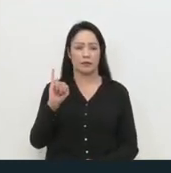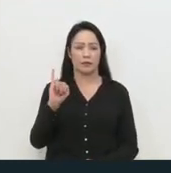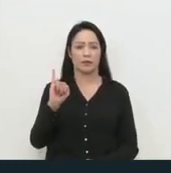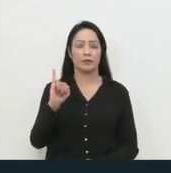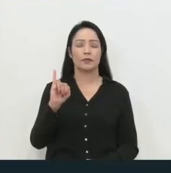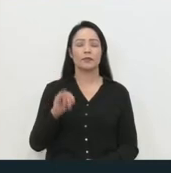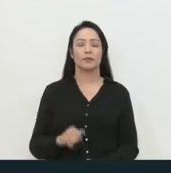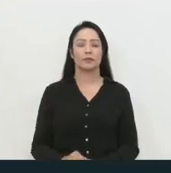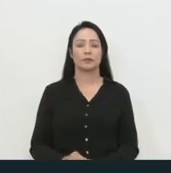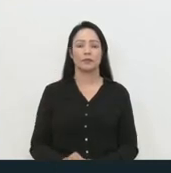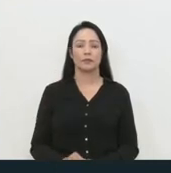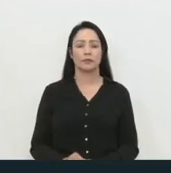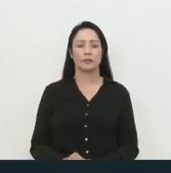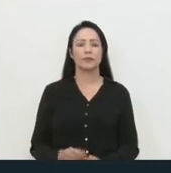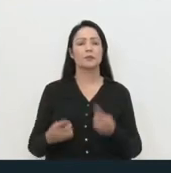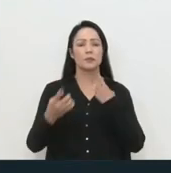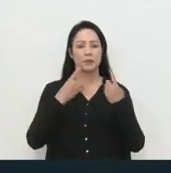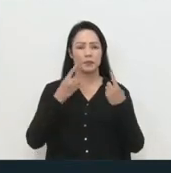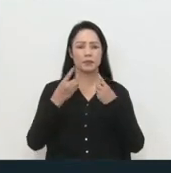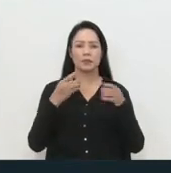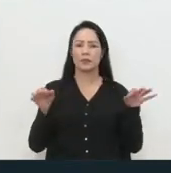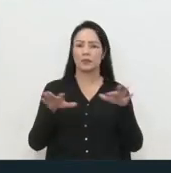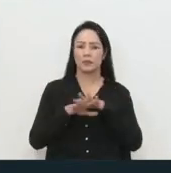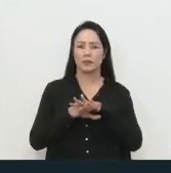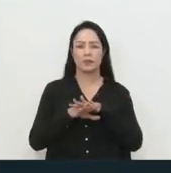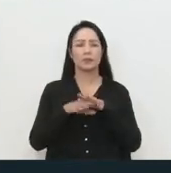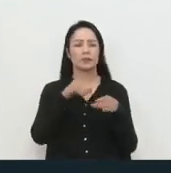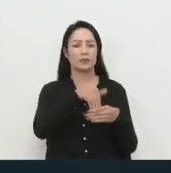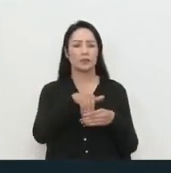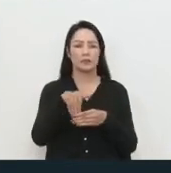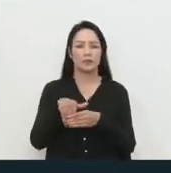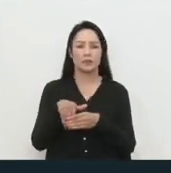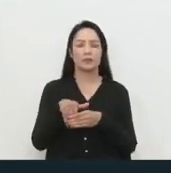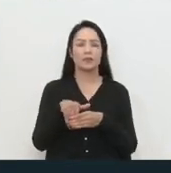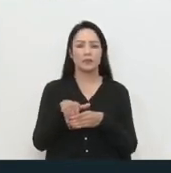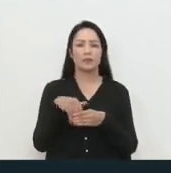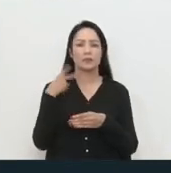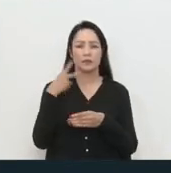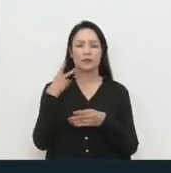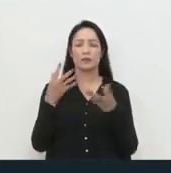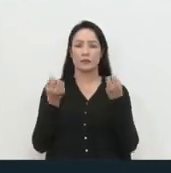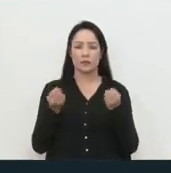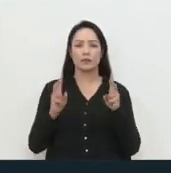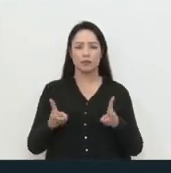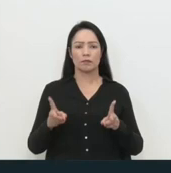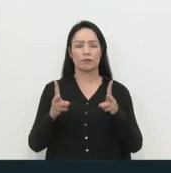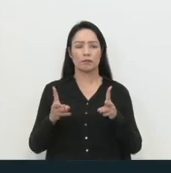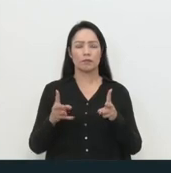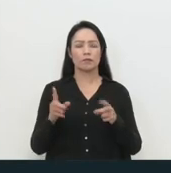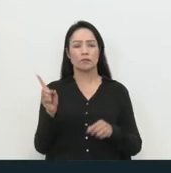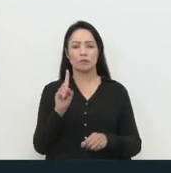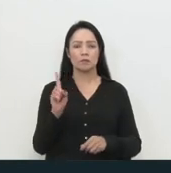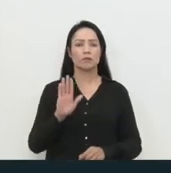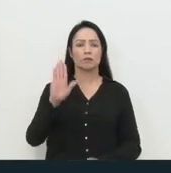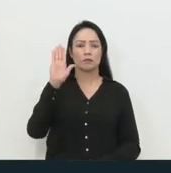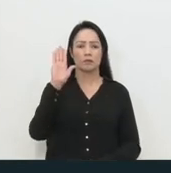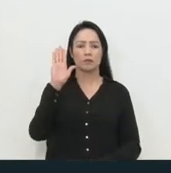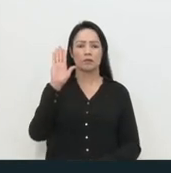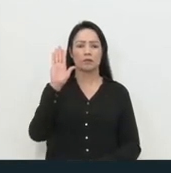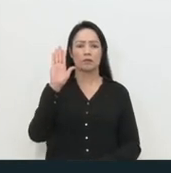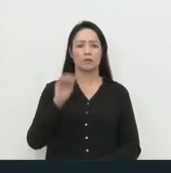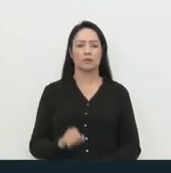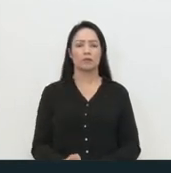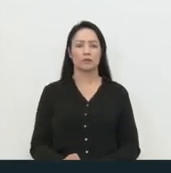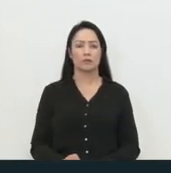Dourado em discussão encerrada a discussão e votação os vereadores favoráveis como estão e os contrários se